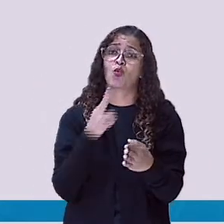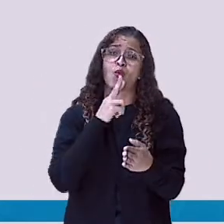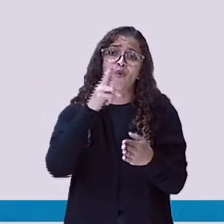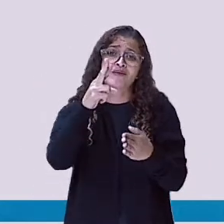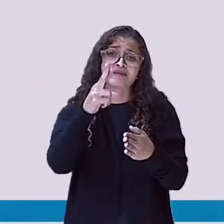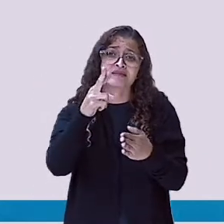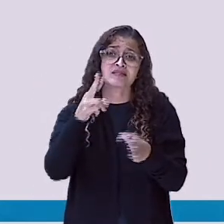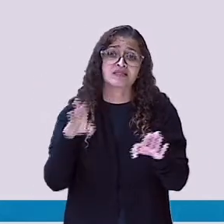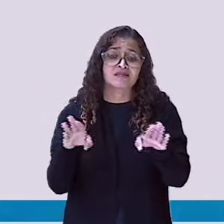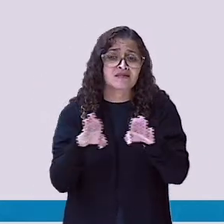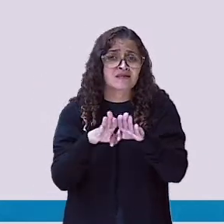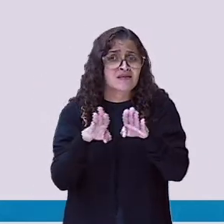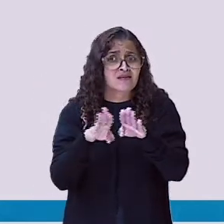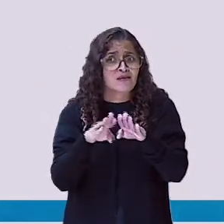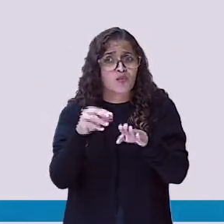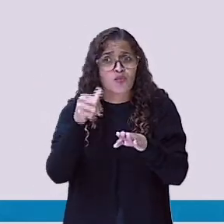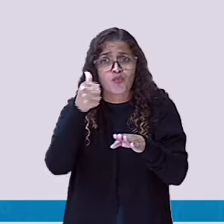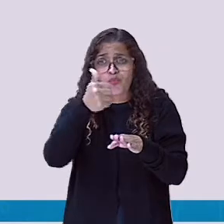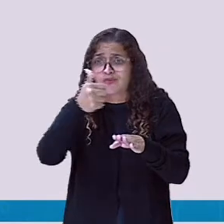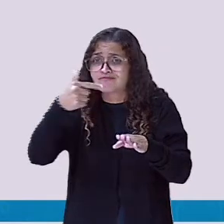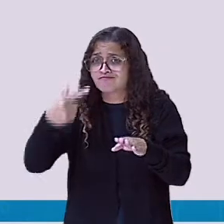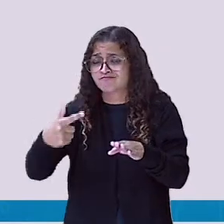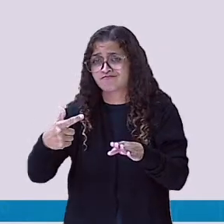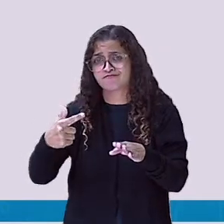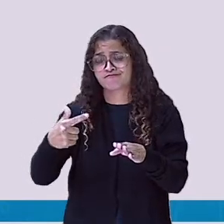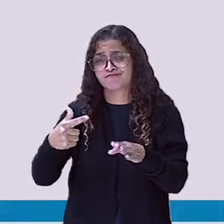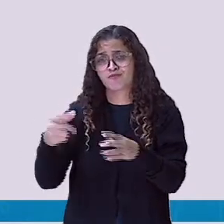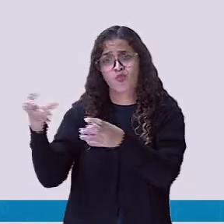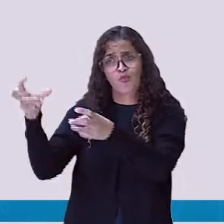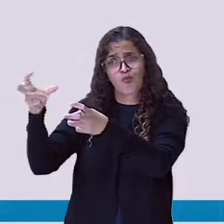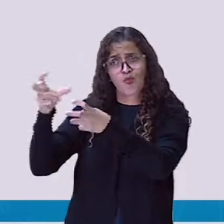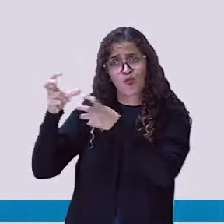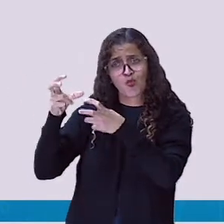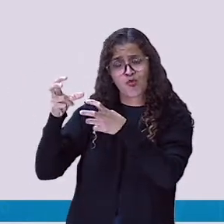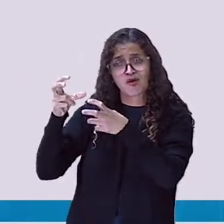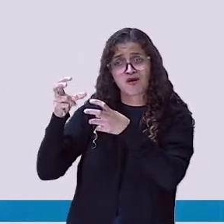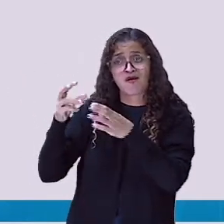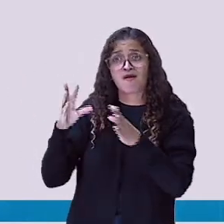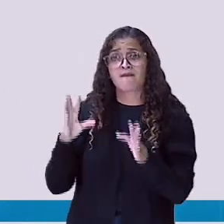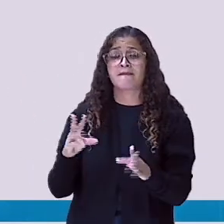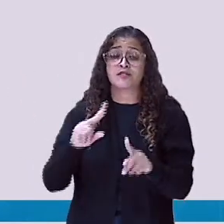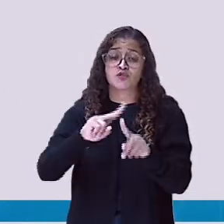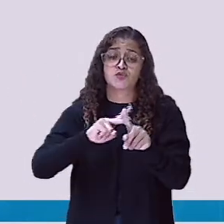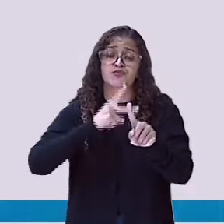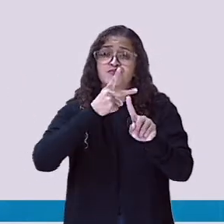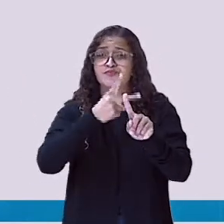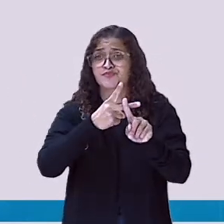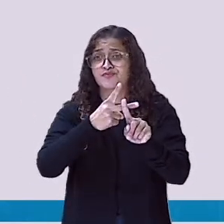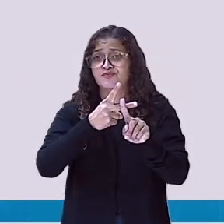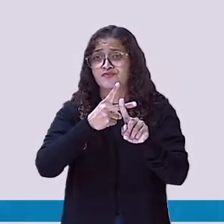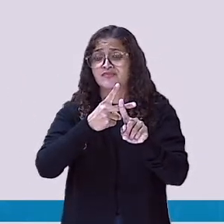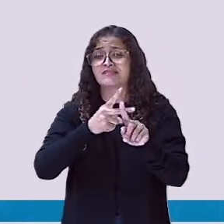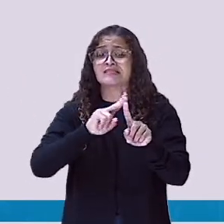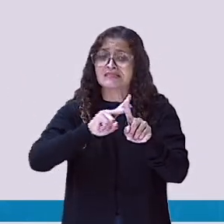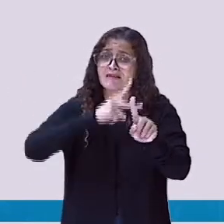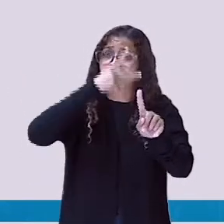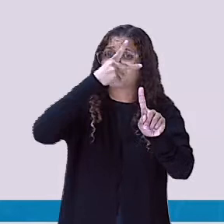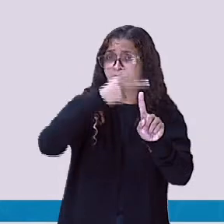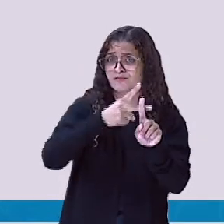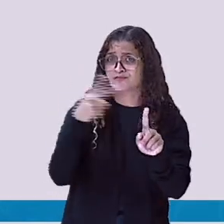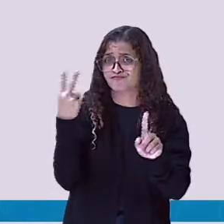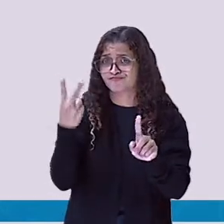12. Então, perceba que quando nós estamos falando de dobro, nós estamos falando sempre de duas